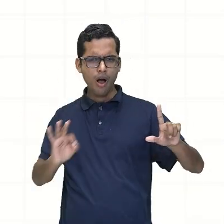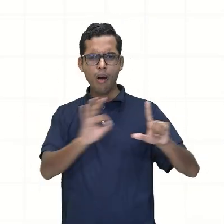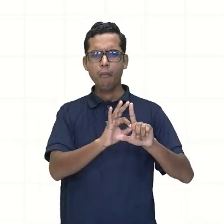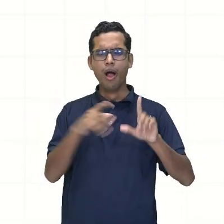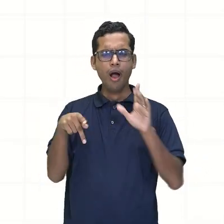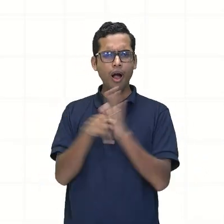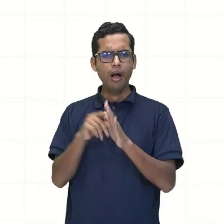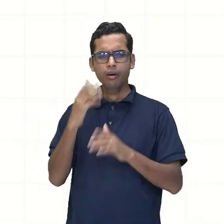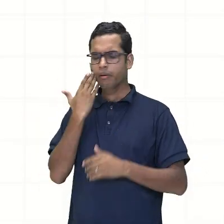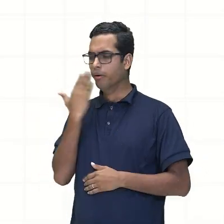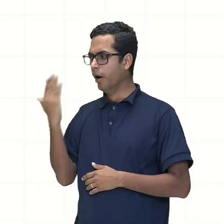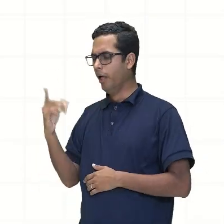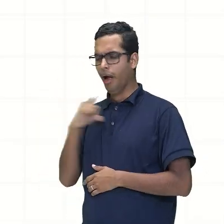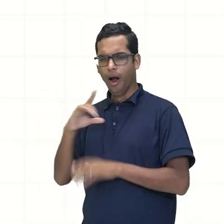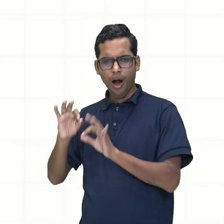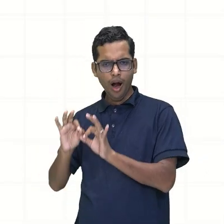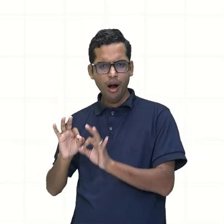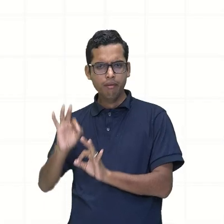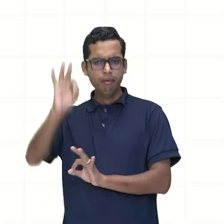Nós temos